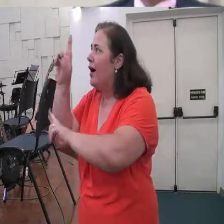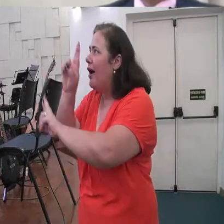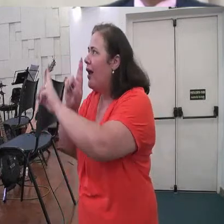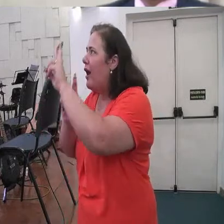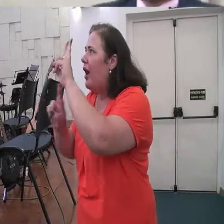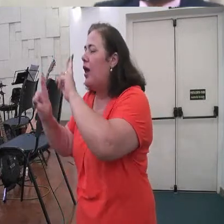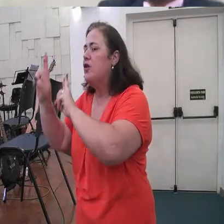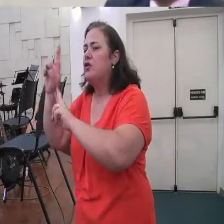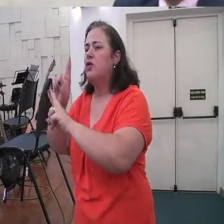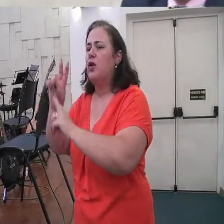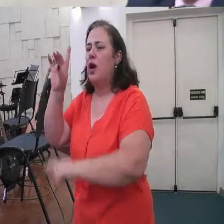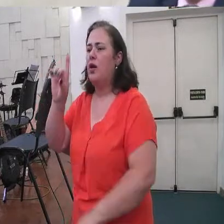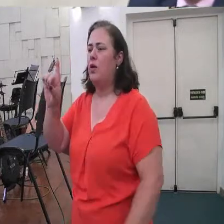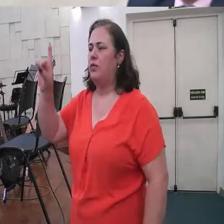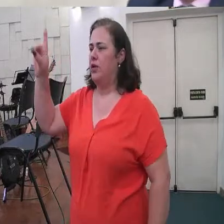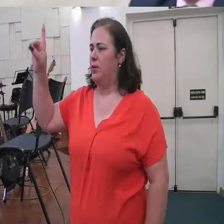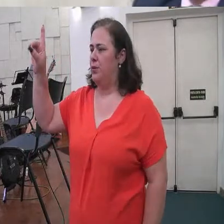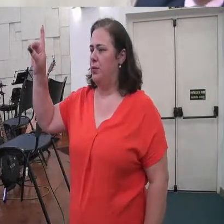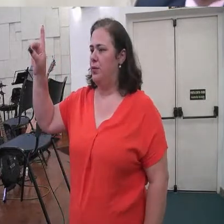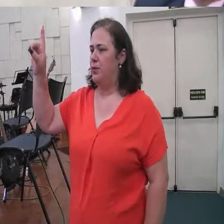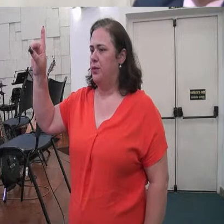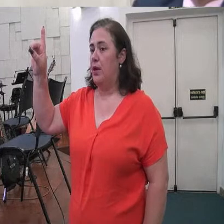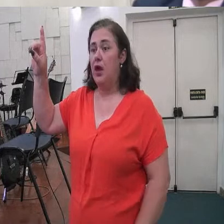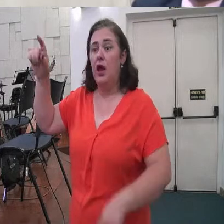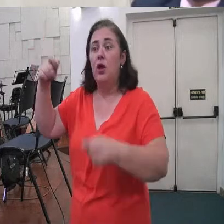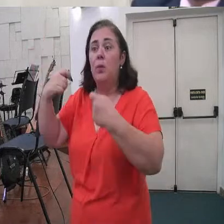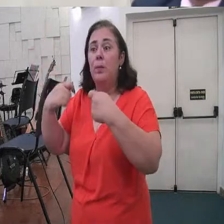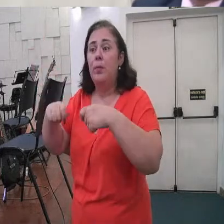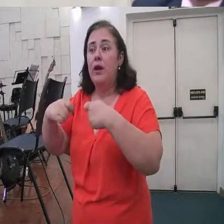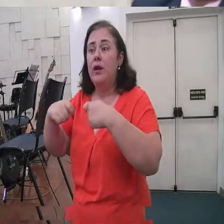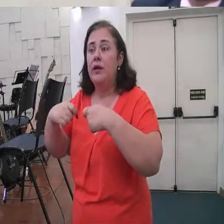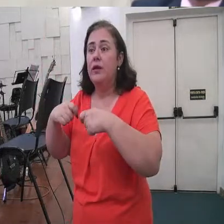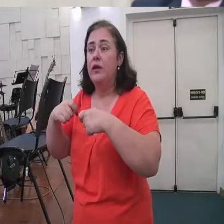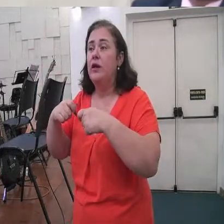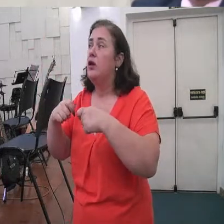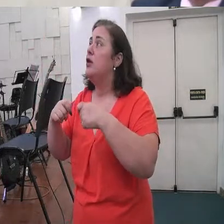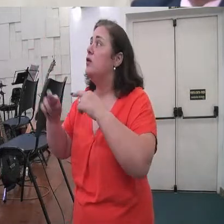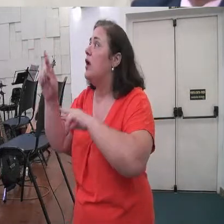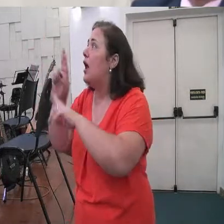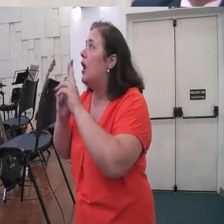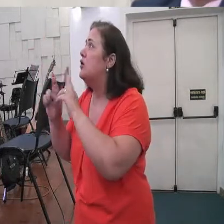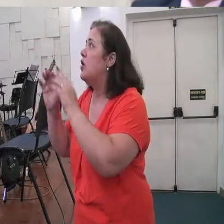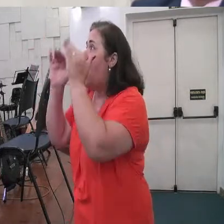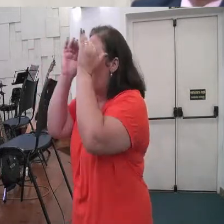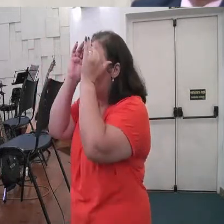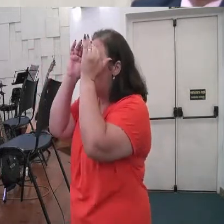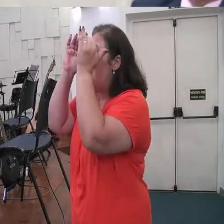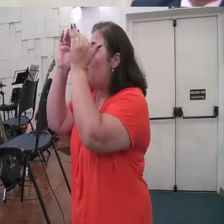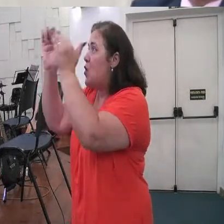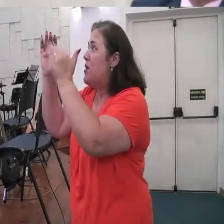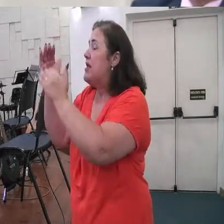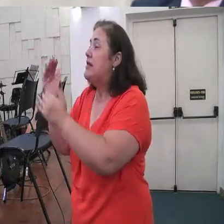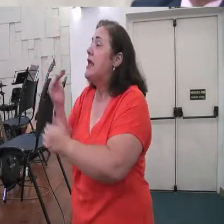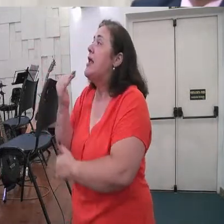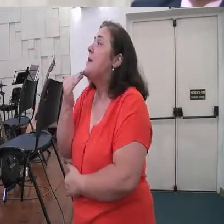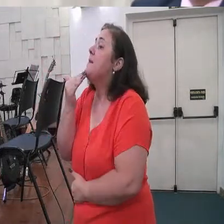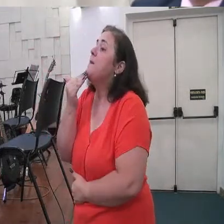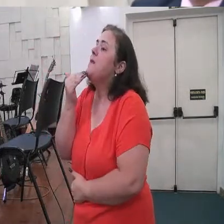tem a marca da promessa. Mas a fé bíblica diz: trago no meu corpo